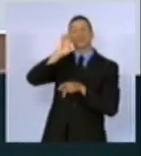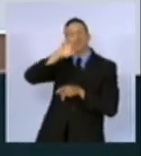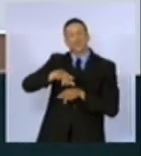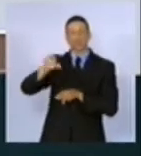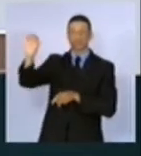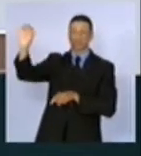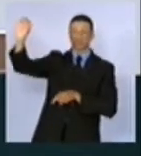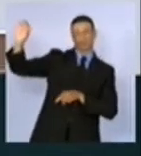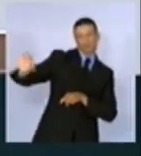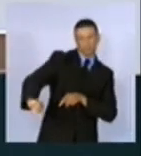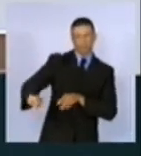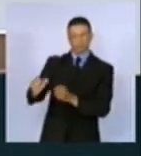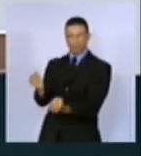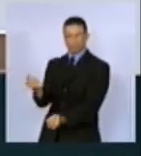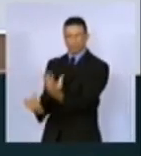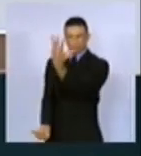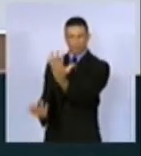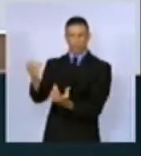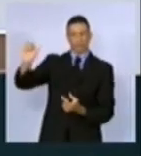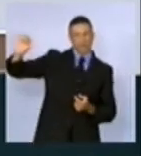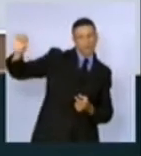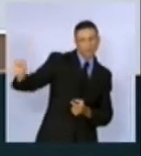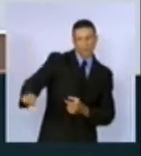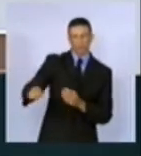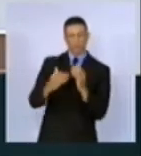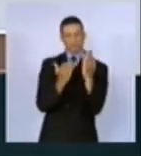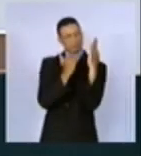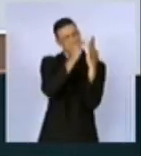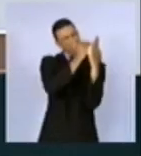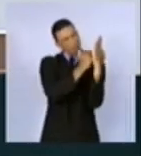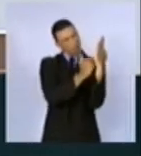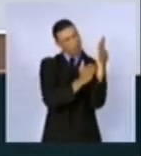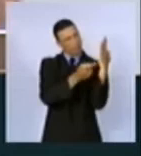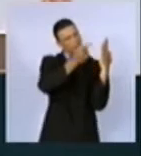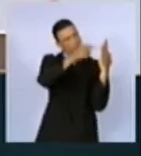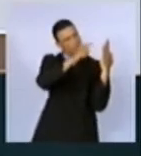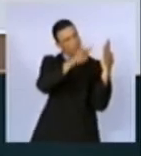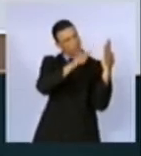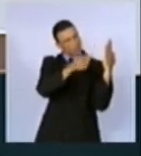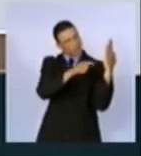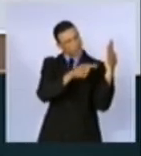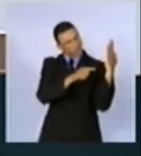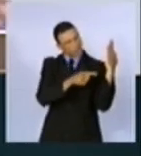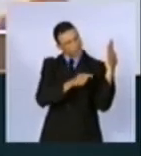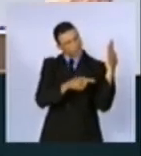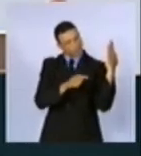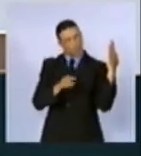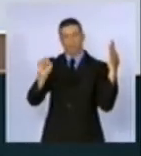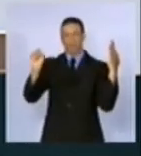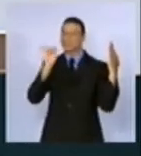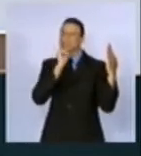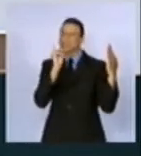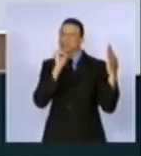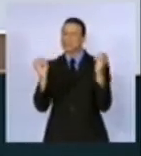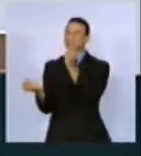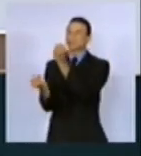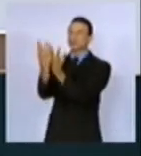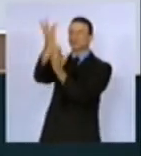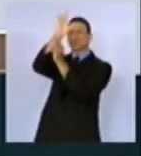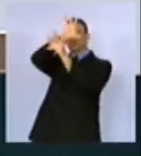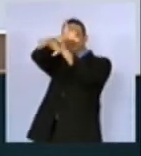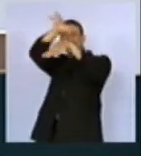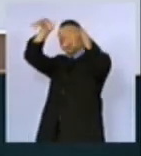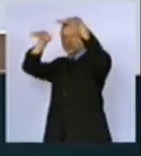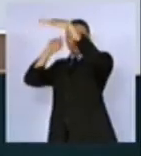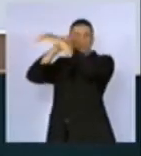aí bastante é o diabo E aí também aí as emissões de participar articuladas